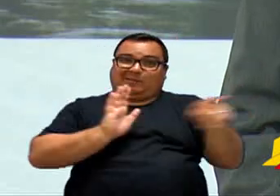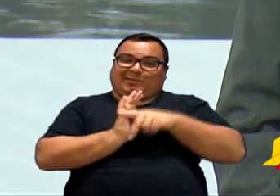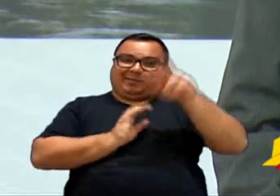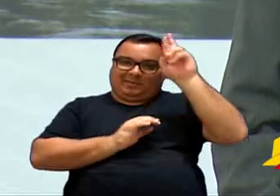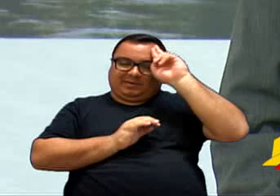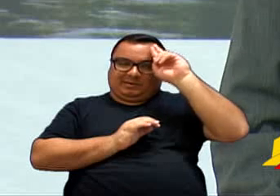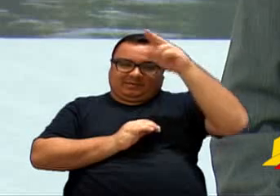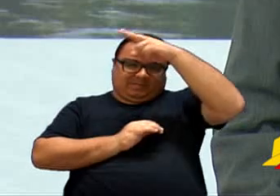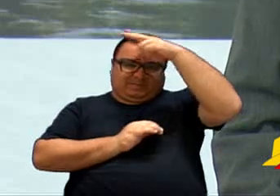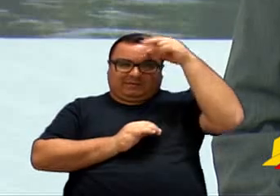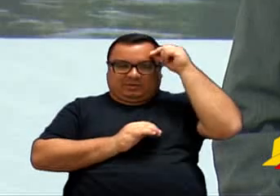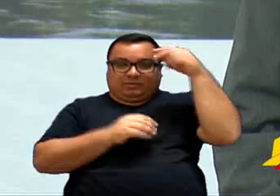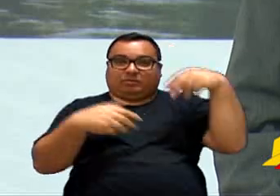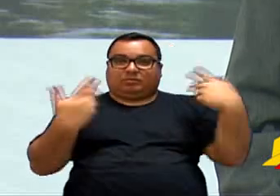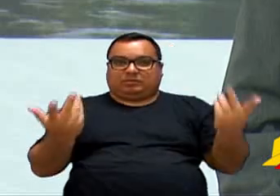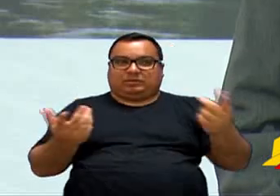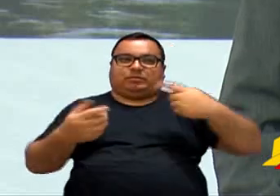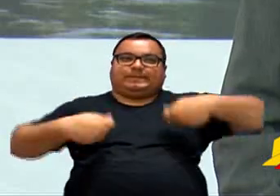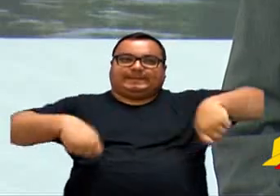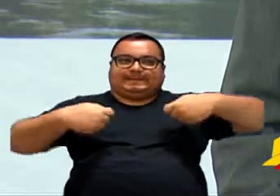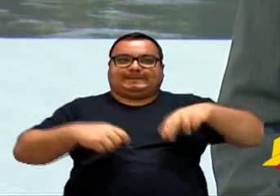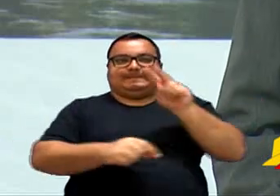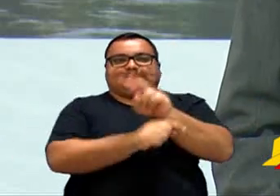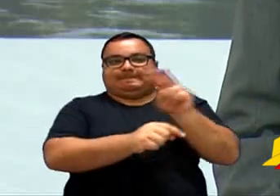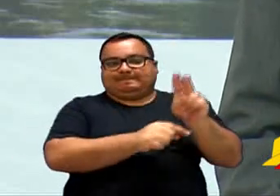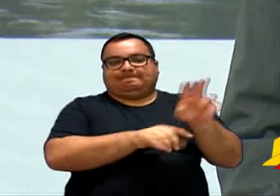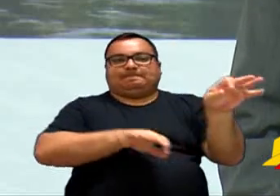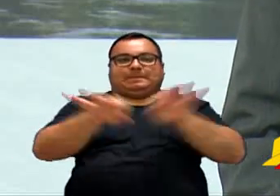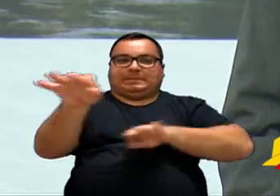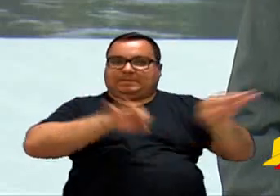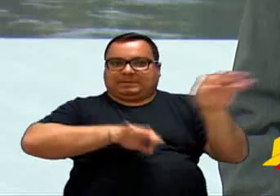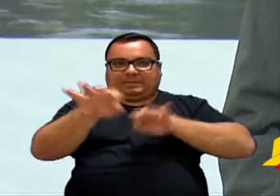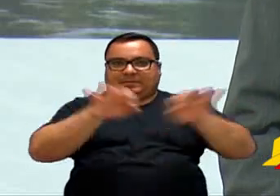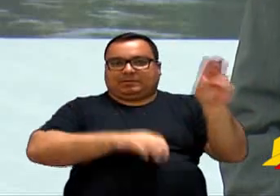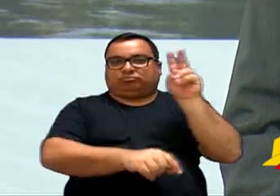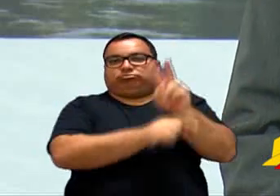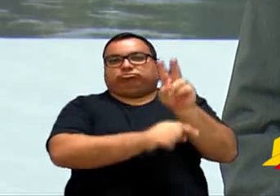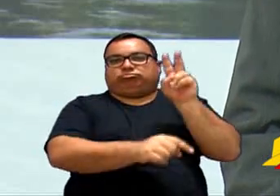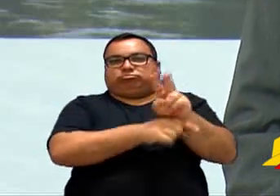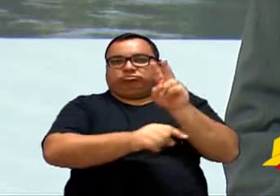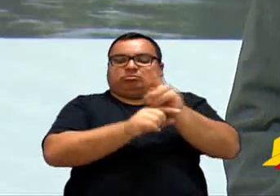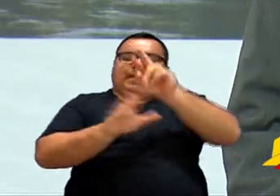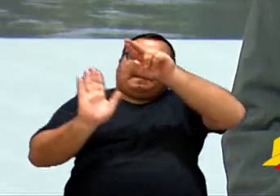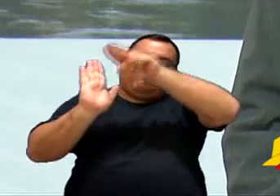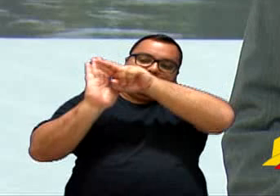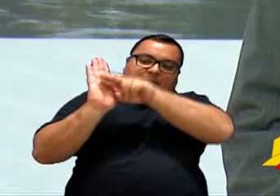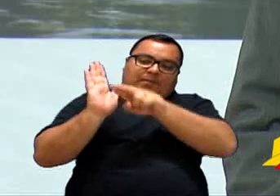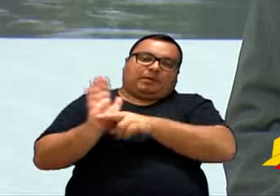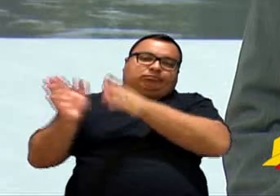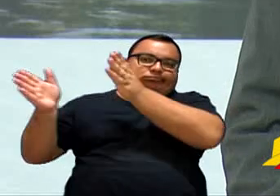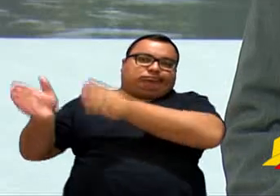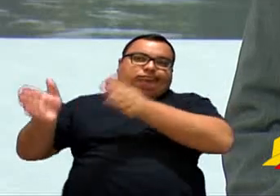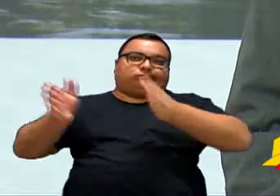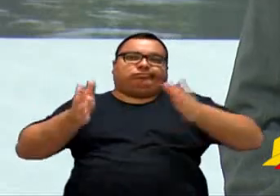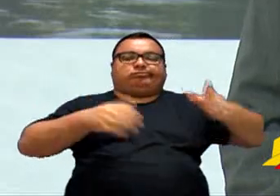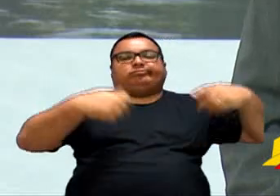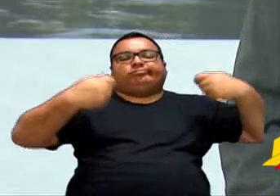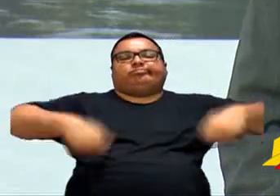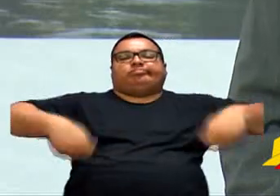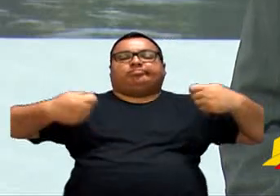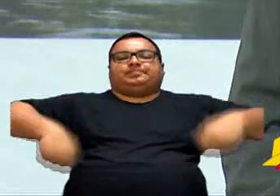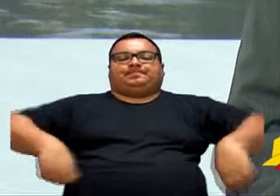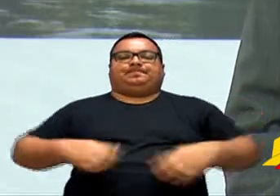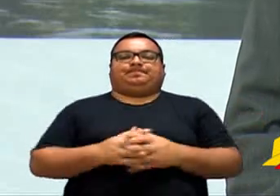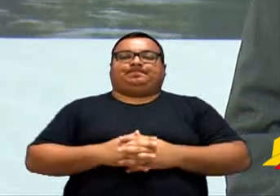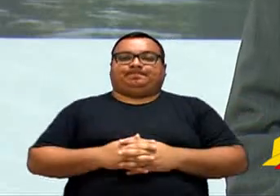aqui é que a prefeitura, a partir da transferência dessa área como área de uso dominial do município